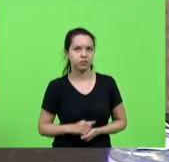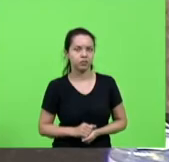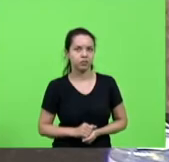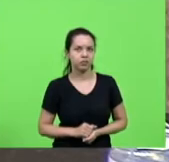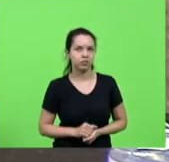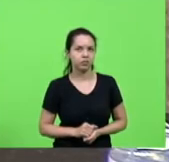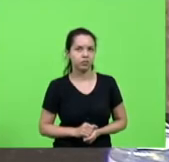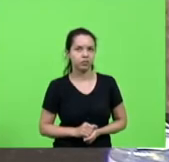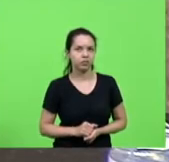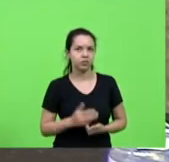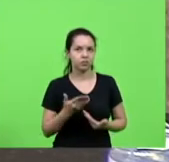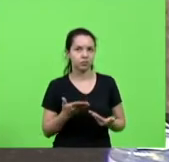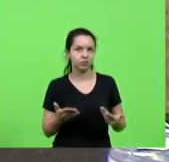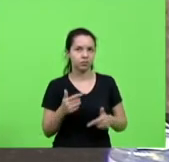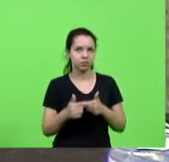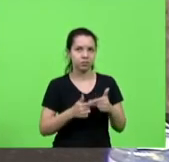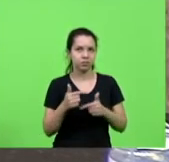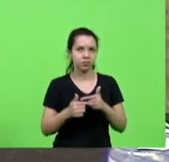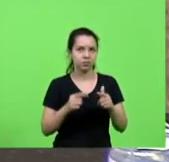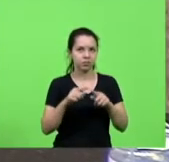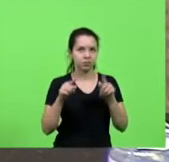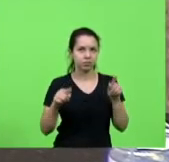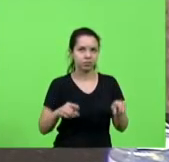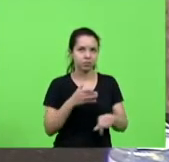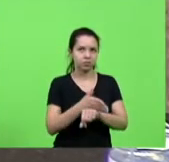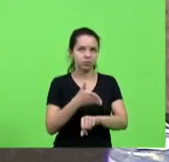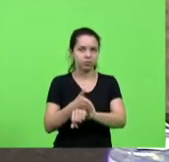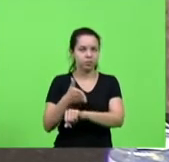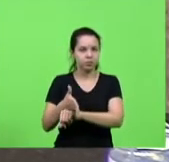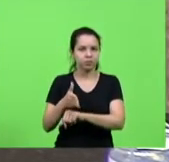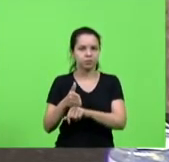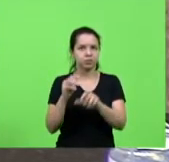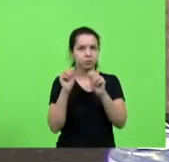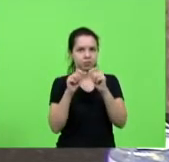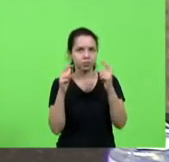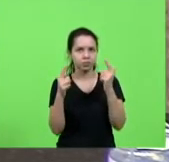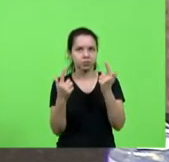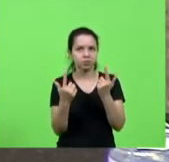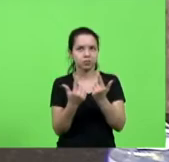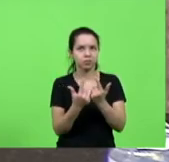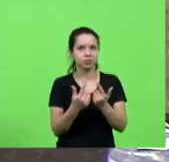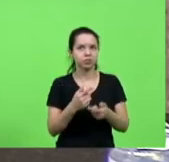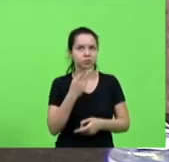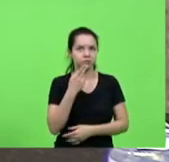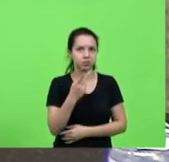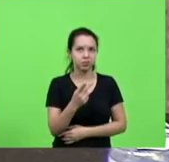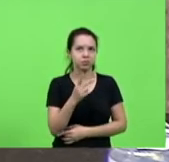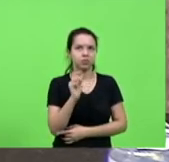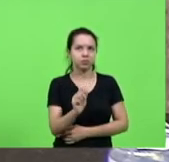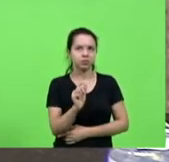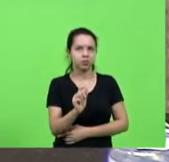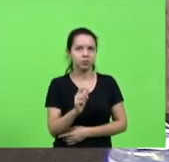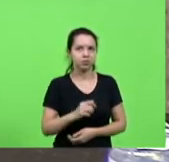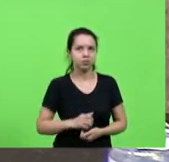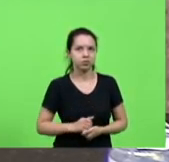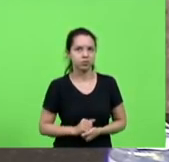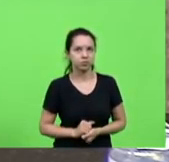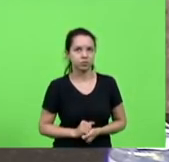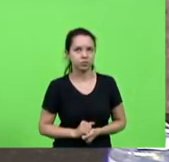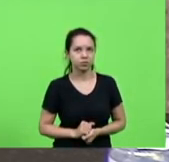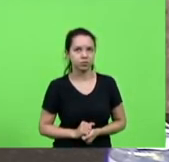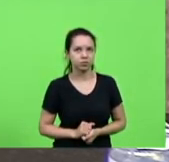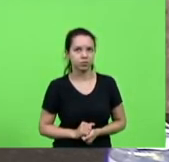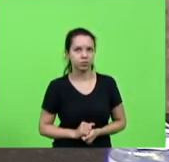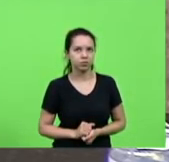nossos funcionários sempre ativos aí da Assembleia Legislativa. Eu dizer, deputado,